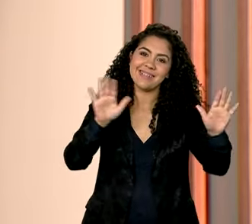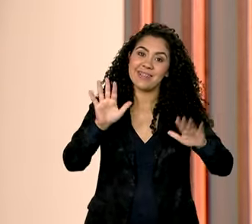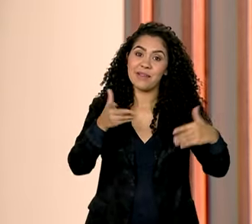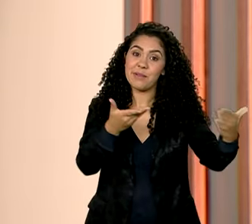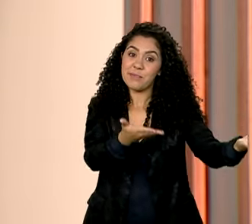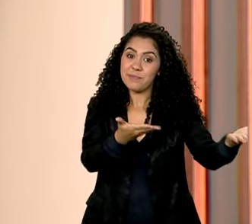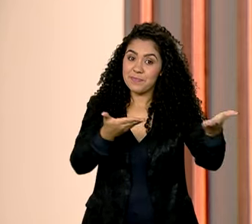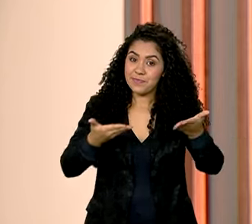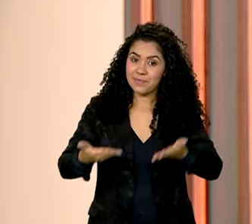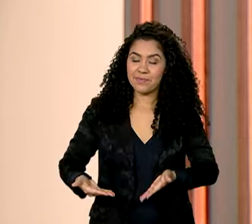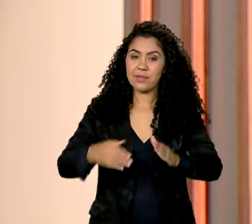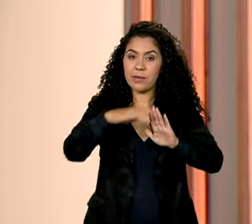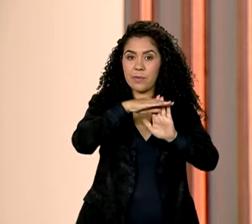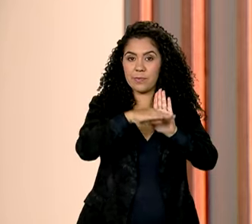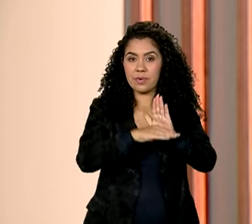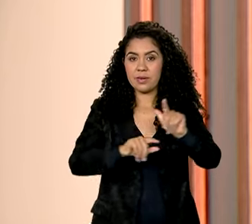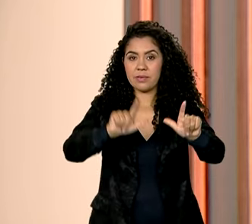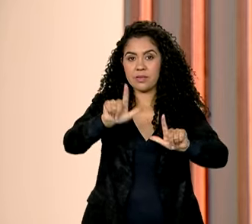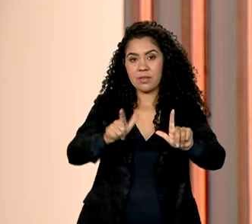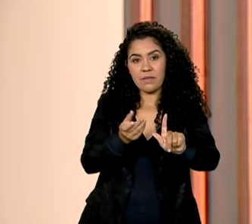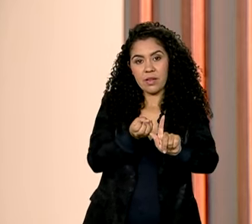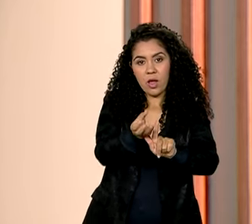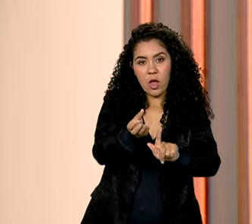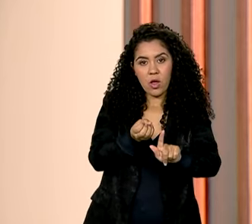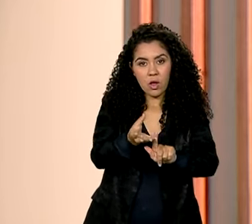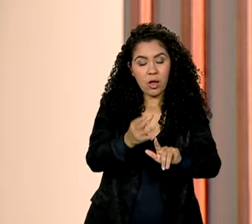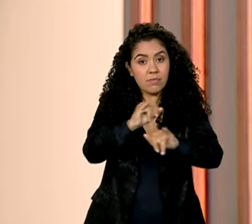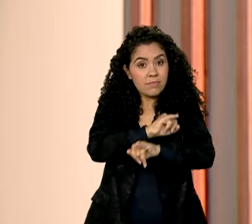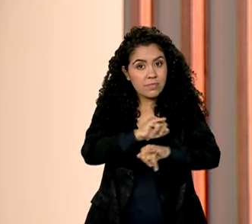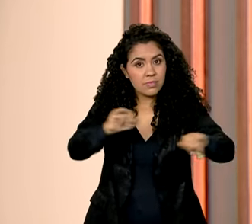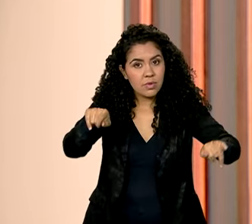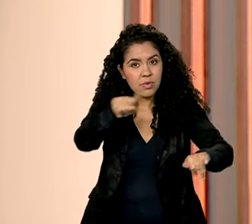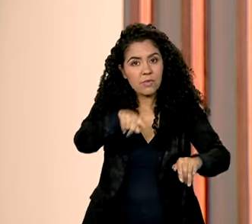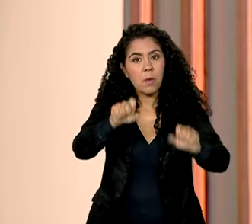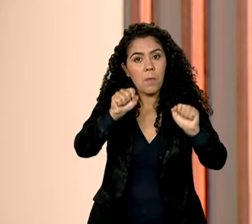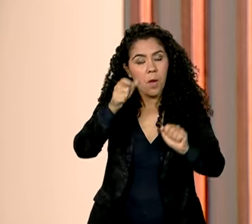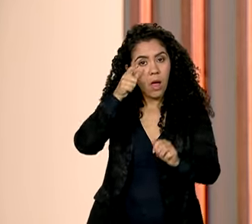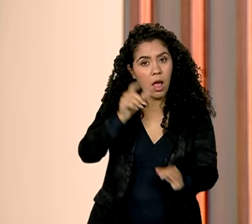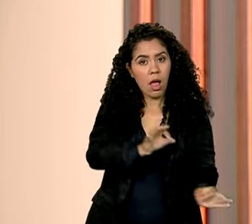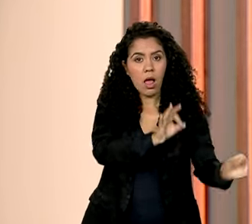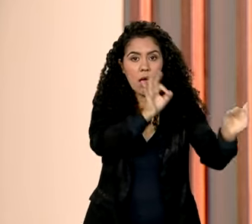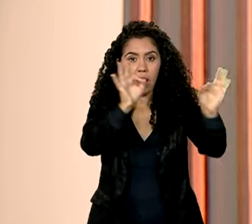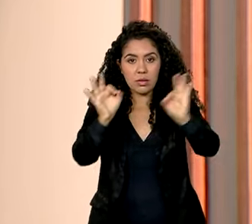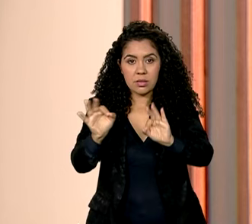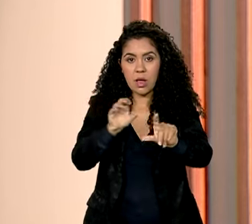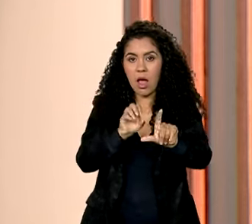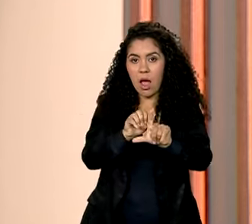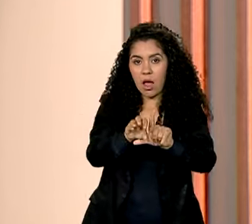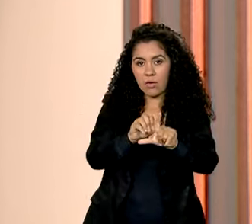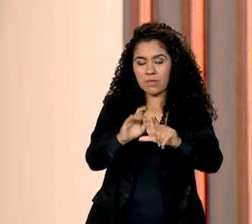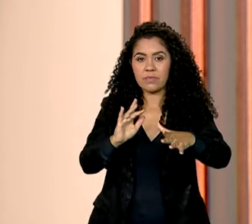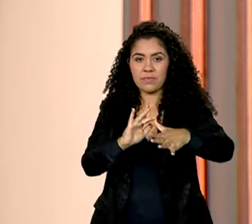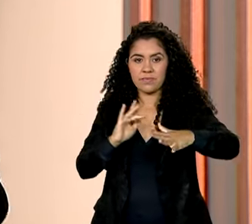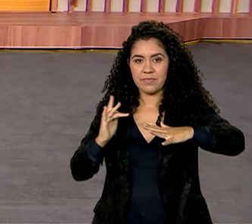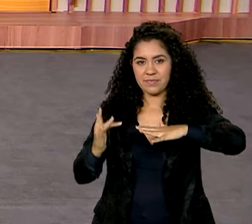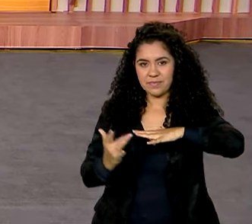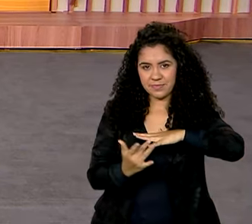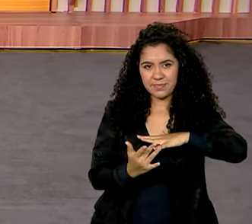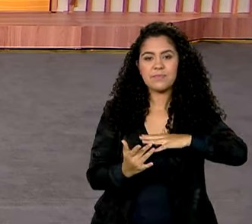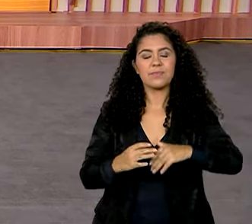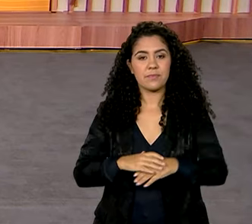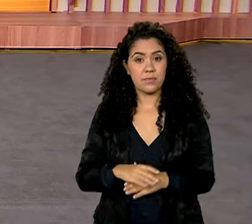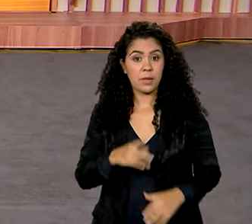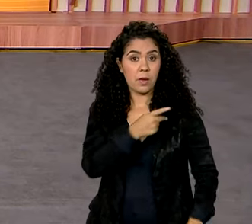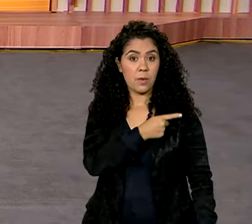Seja muito bem-vindo ao canal Gov. Lembrando que você pode nos acompanhar também ao vivo pelas redes sociais.